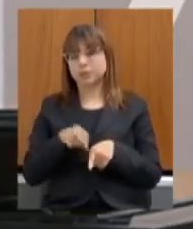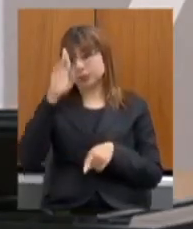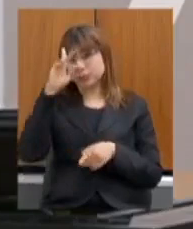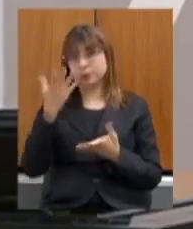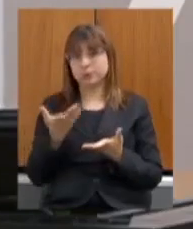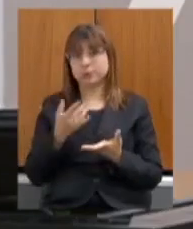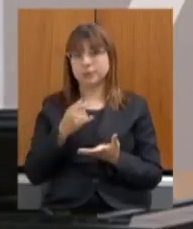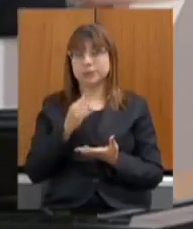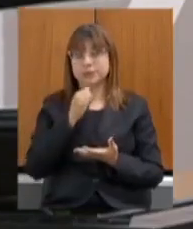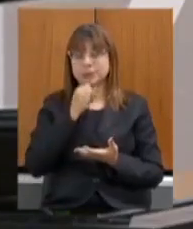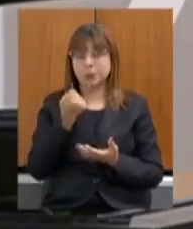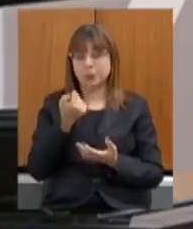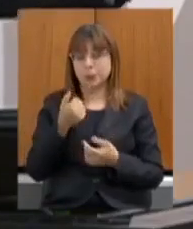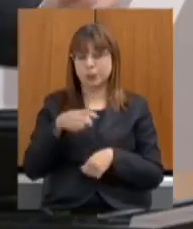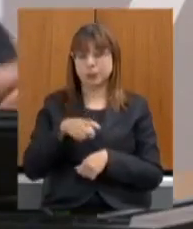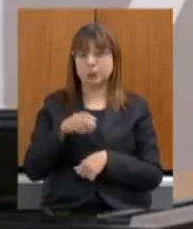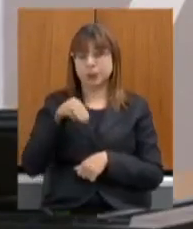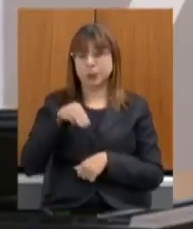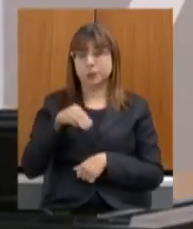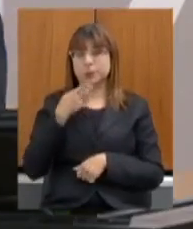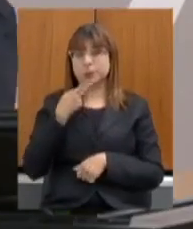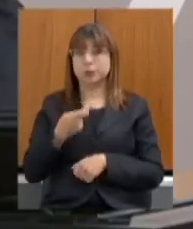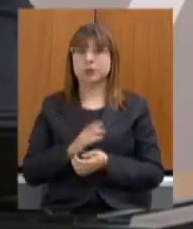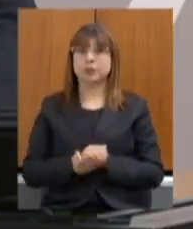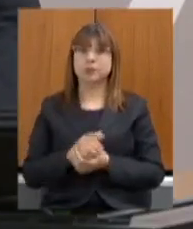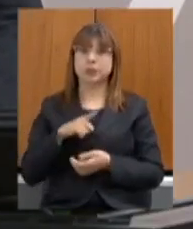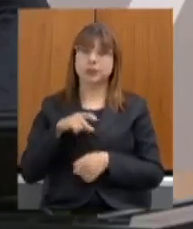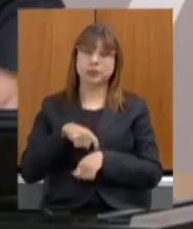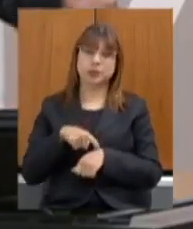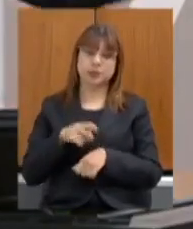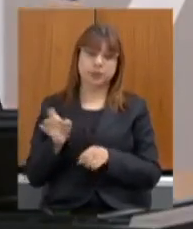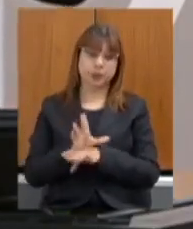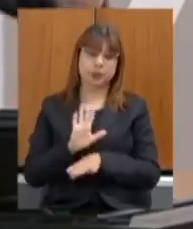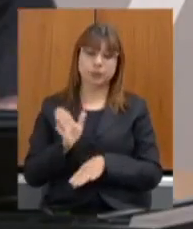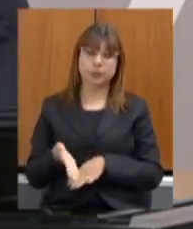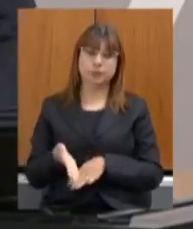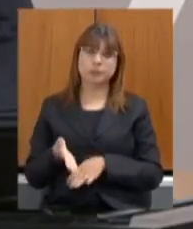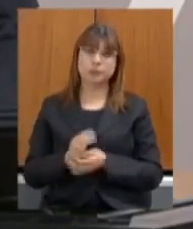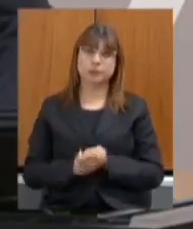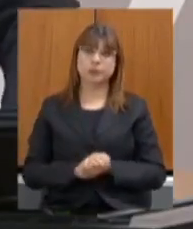pena que meu tempo, são poucos minutos, meu tempo foi-se embora aqui